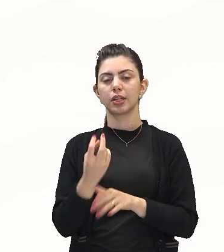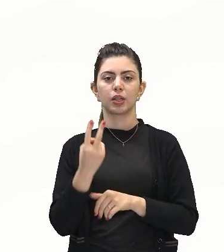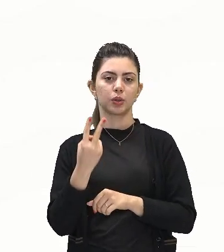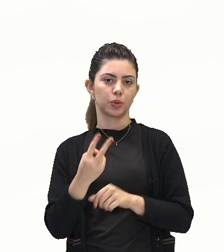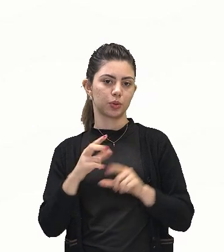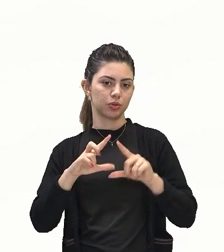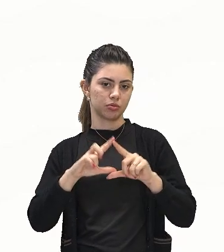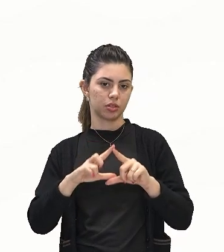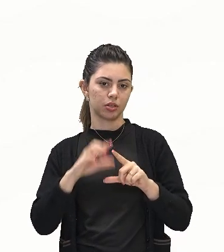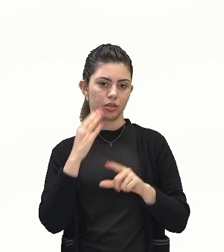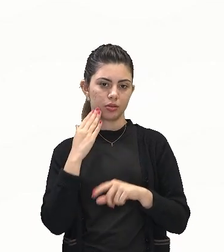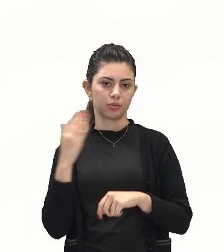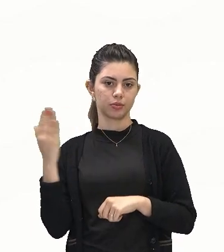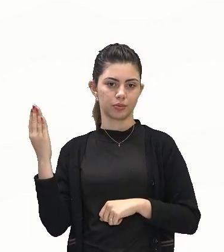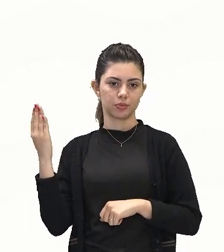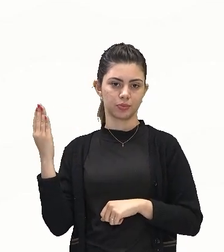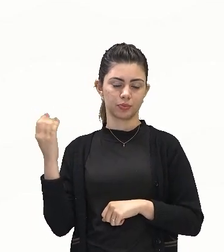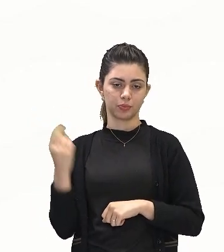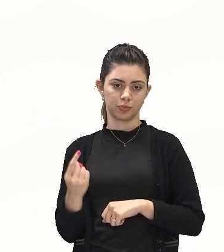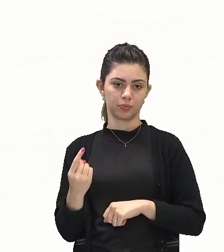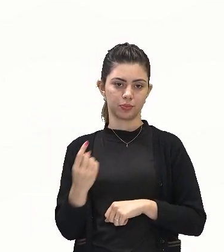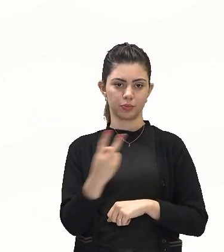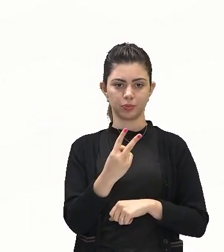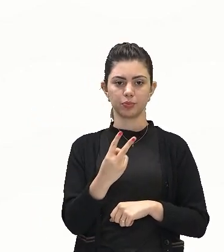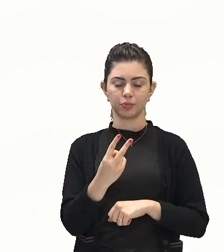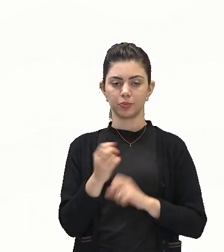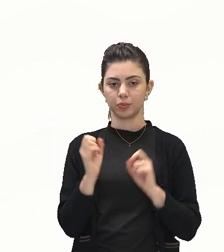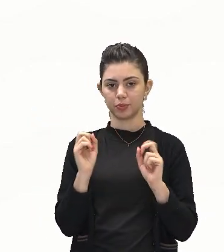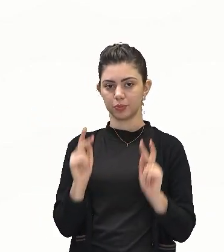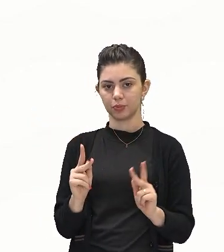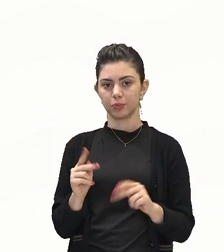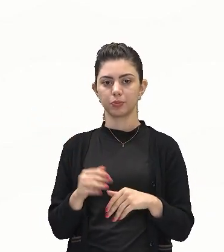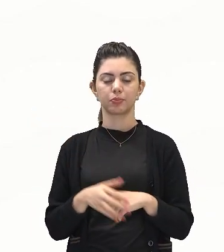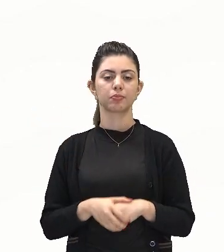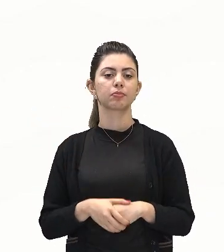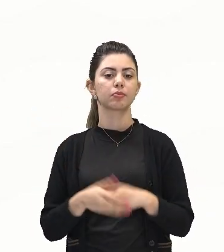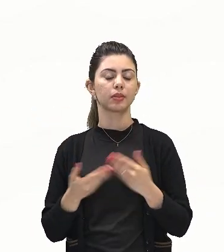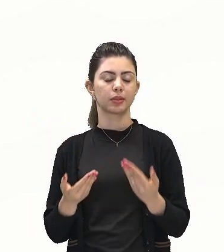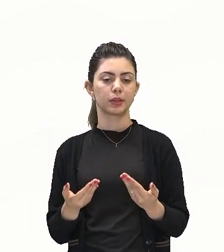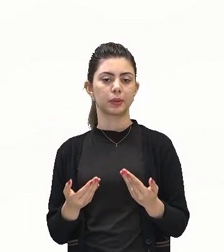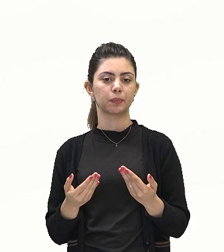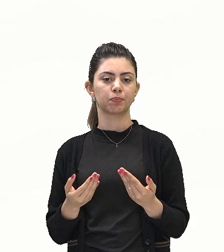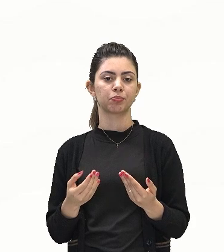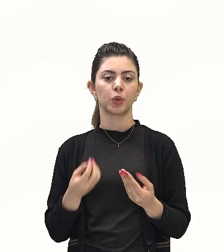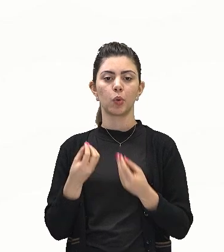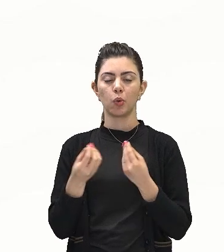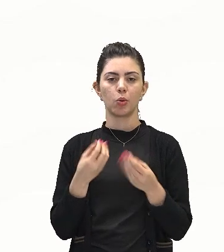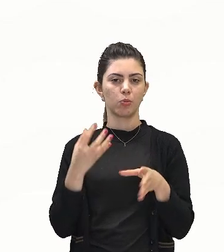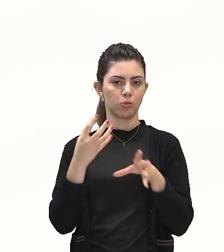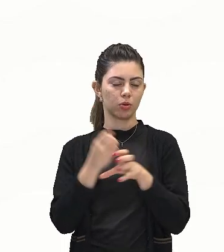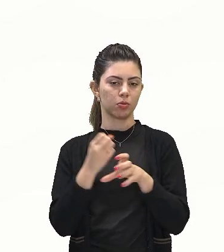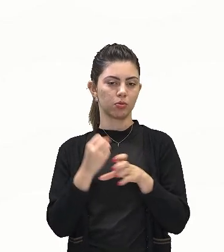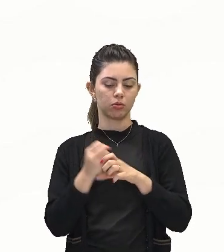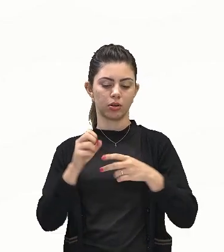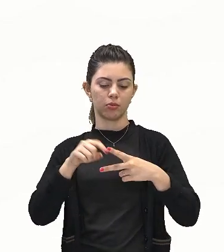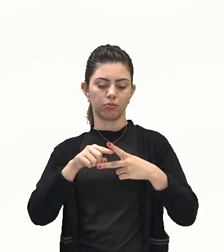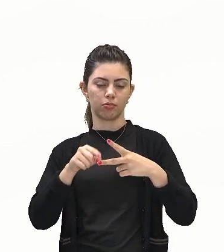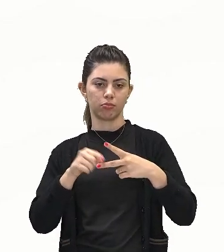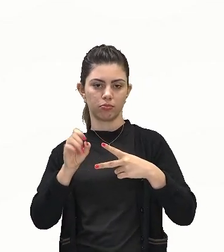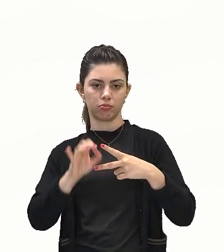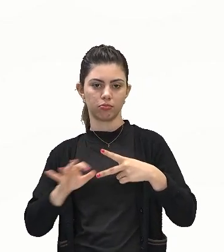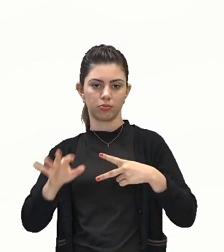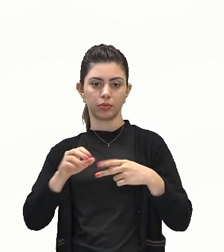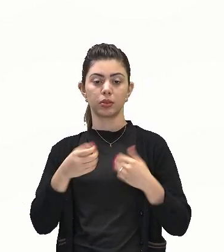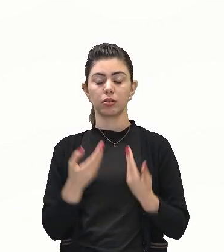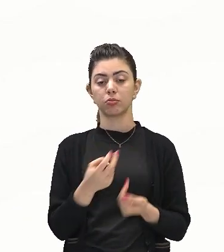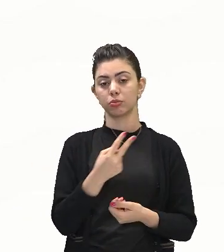Um triângulo, 2 triângulos. Ok? Então, quanto é que é a soma dos seus ângulos internos? Se são 2 triângulos, 2